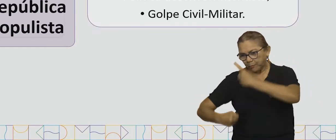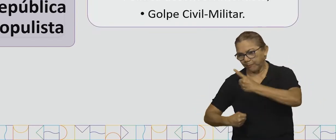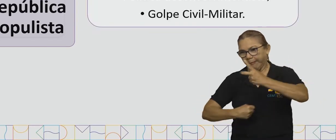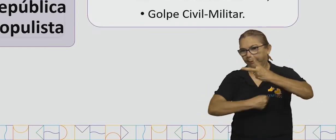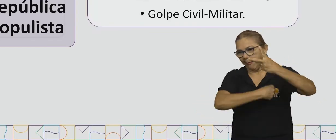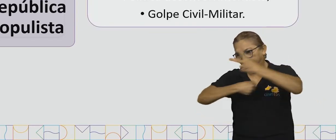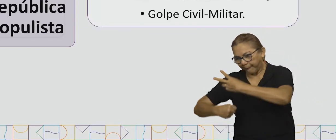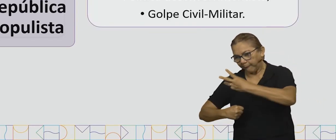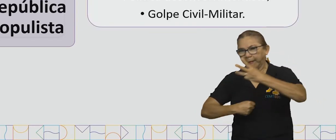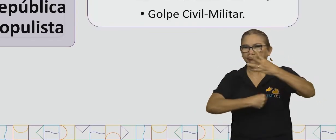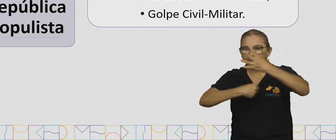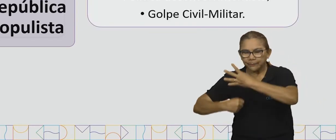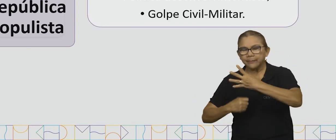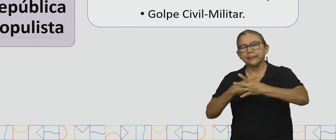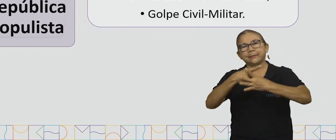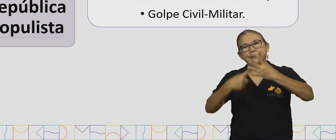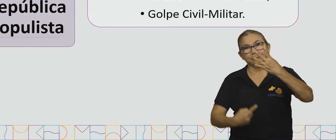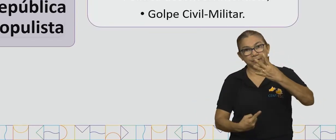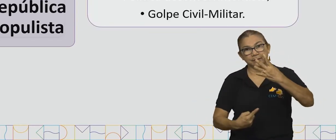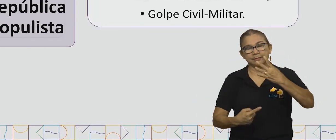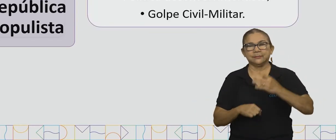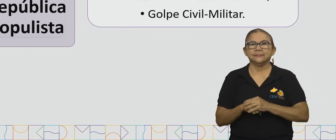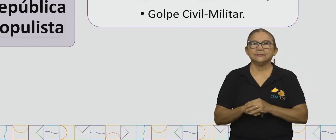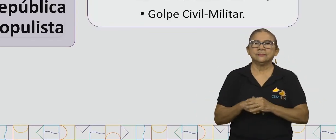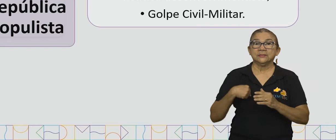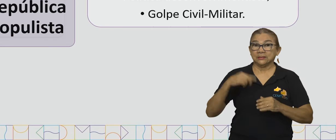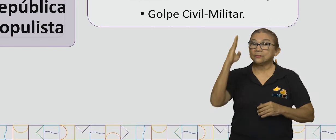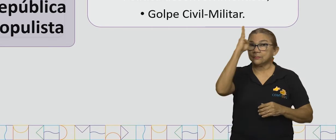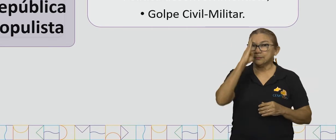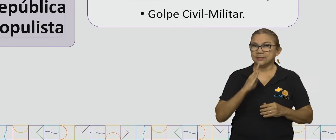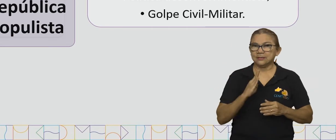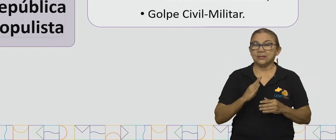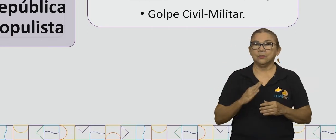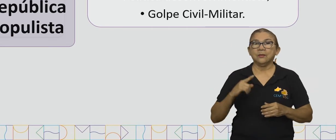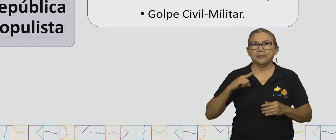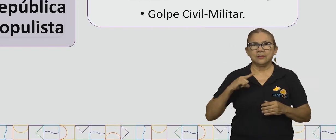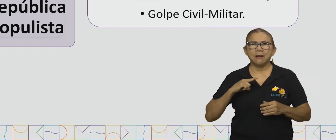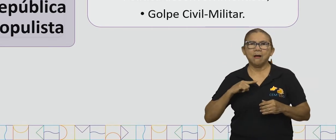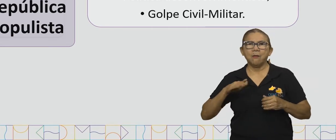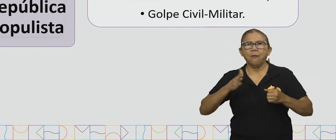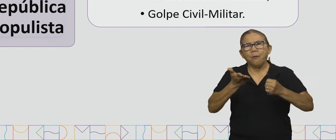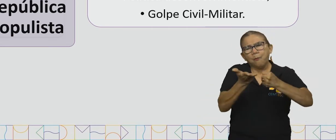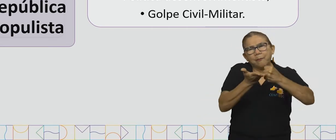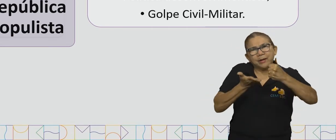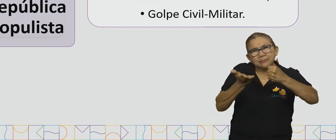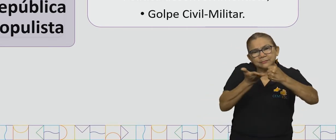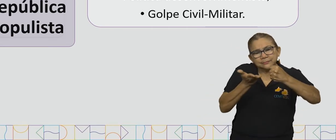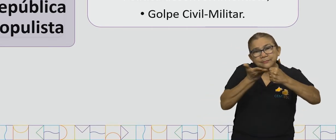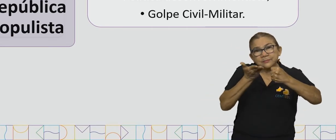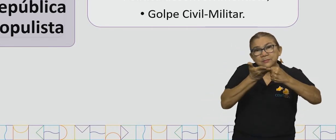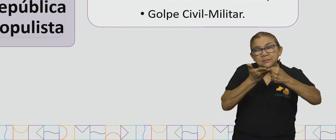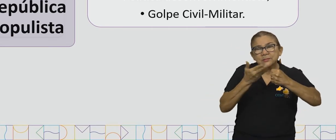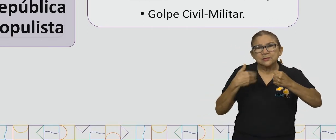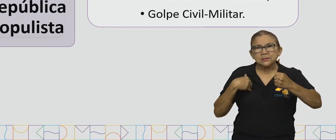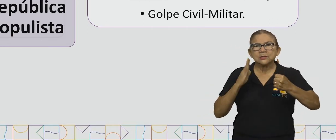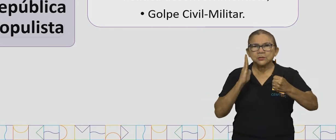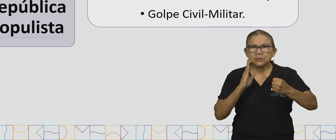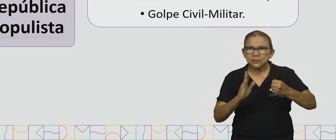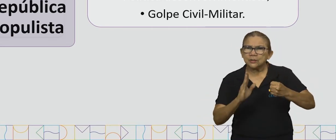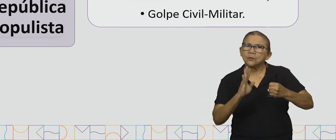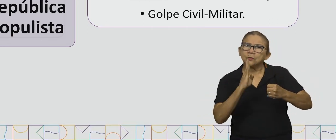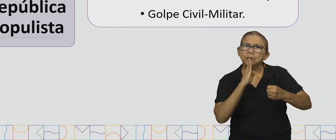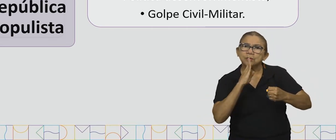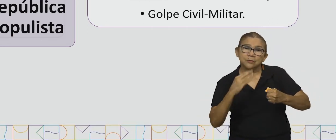minimamente democrático na história do nosso país. Nessa fase do Brasil República, contou com uma nova Constituição do